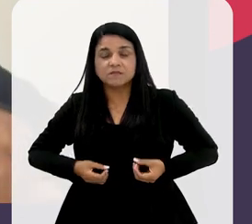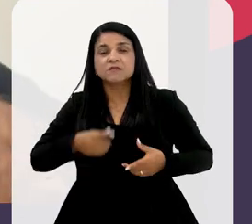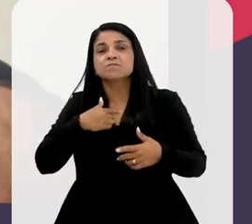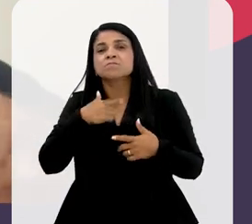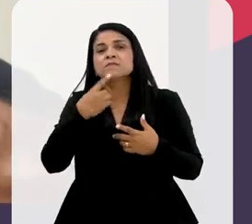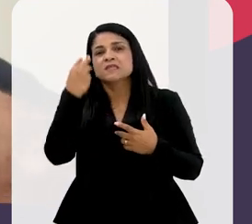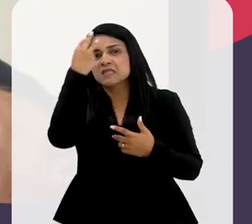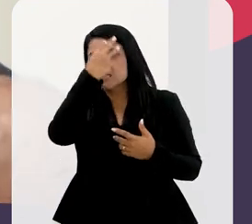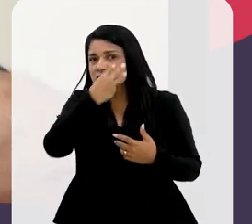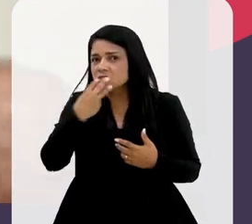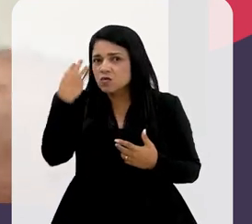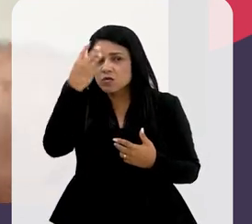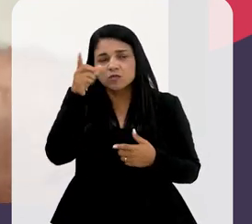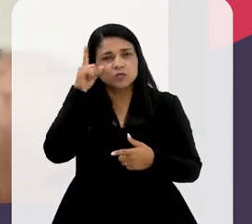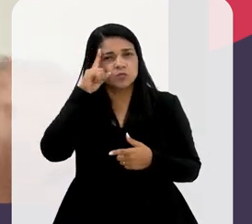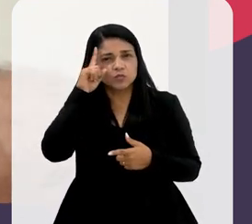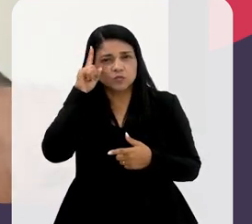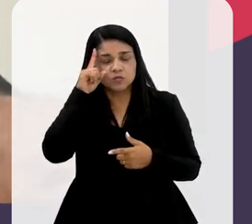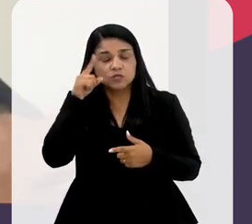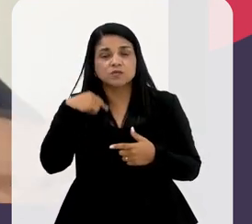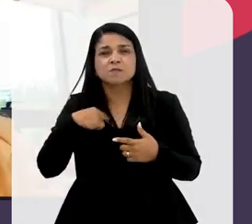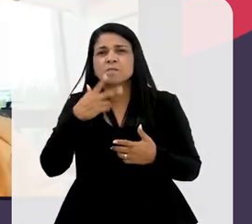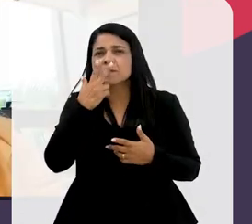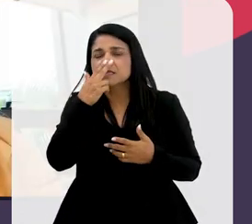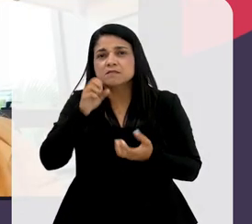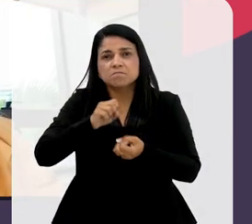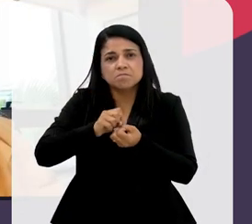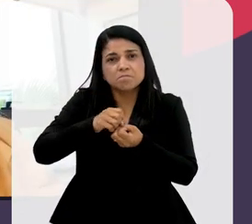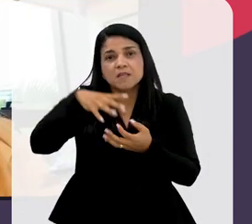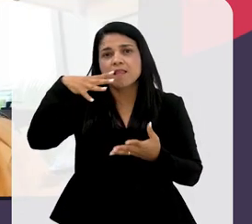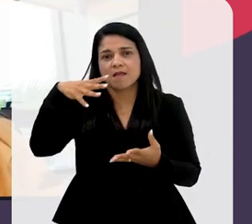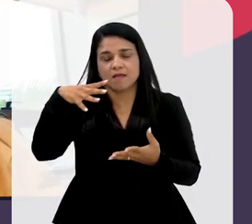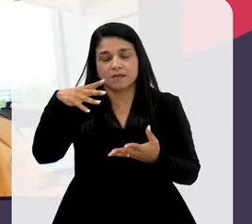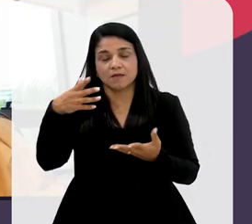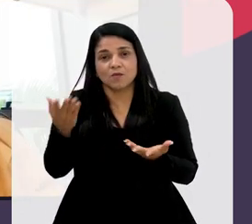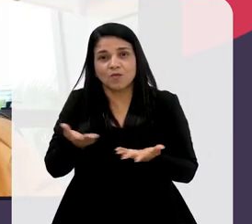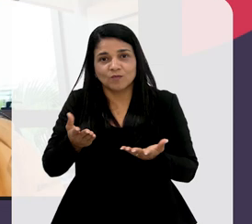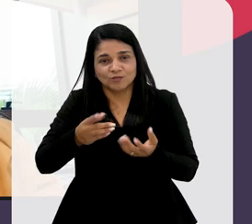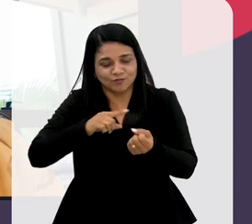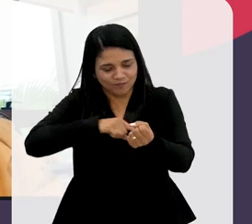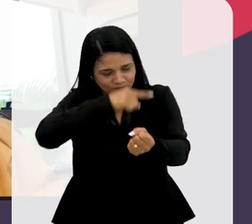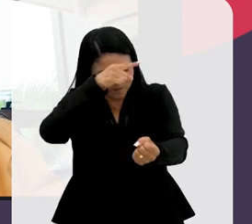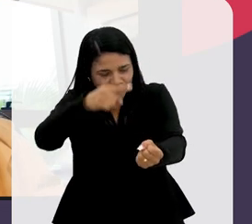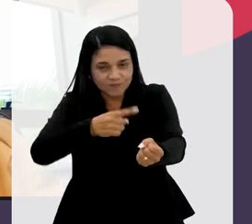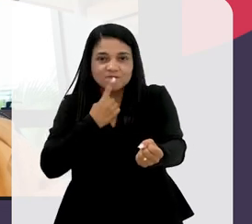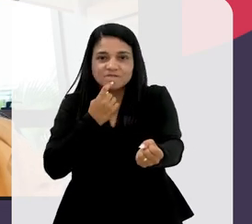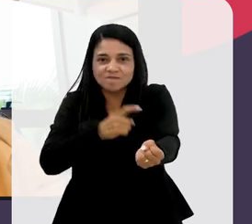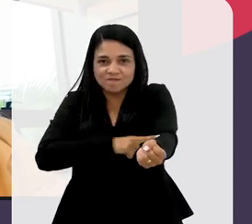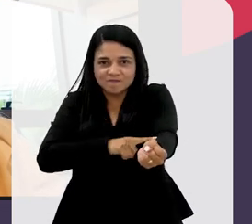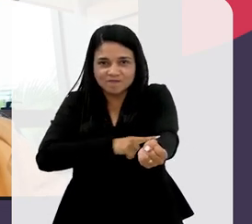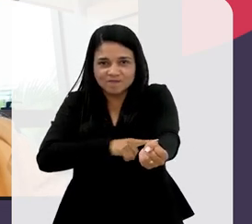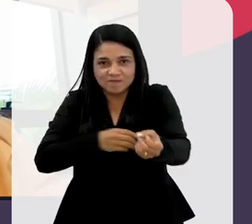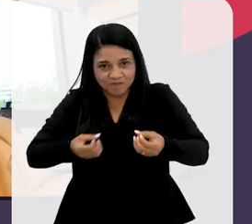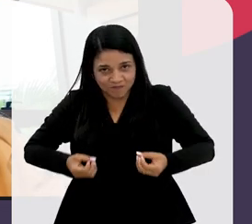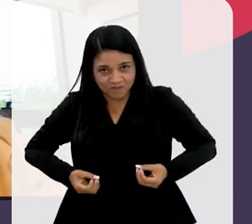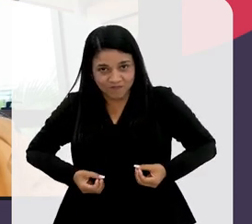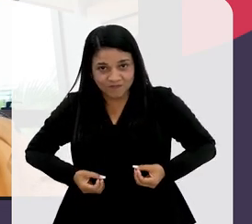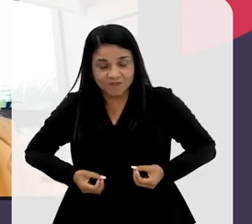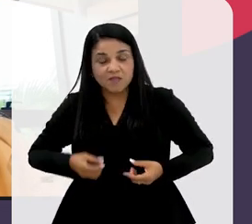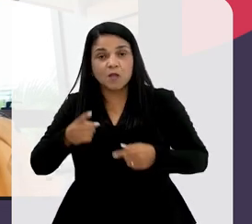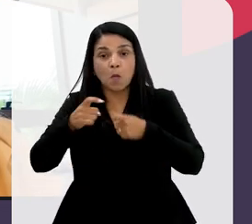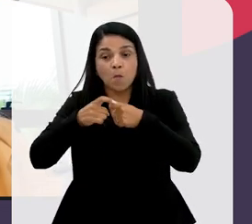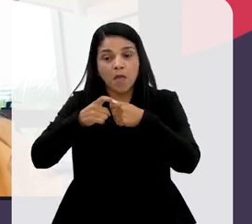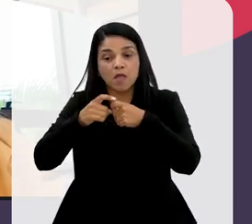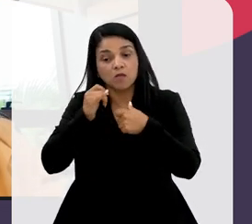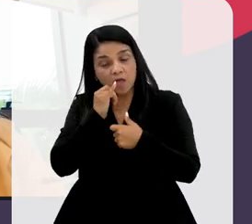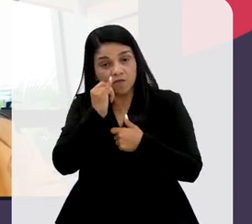se fosse milagre mesmo, né? Eu fiz hemodiálise hoje, aí o médico foi lá no meu quarto e falou,